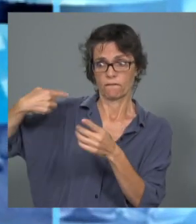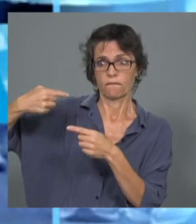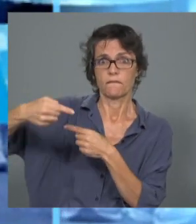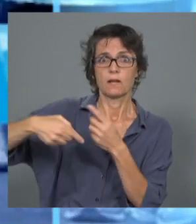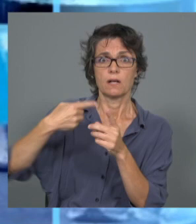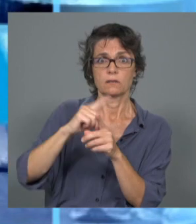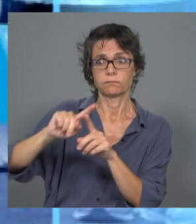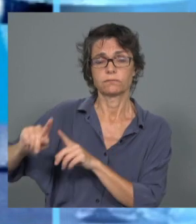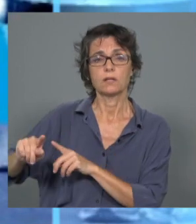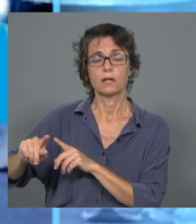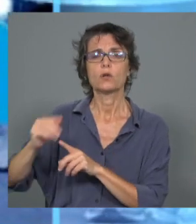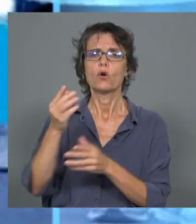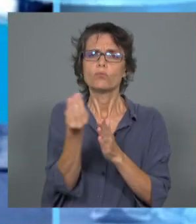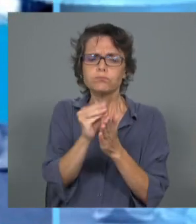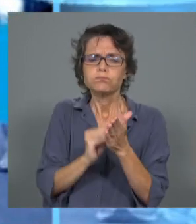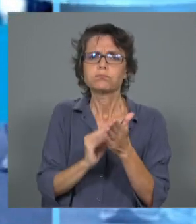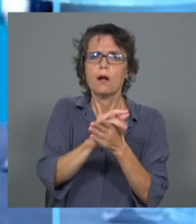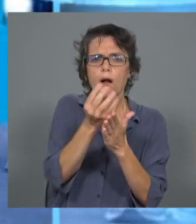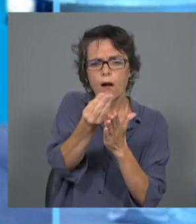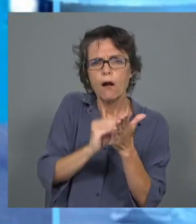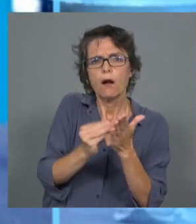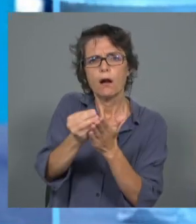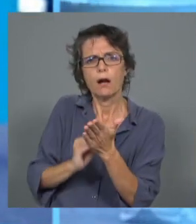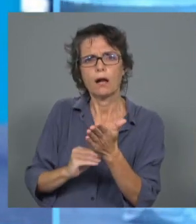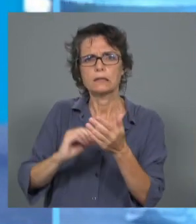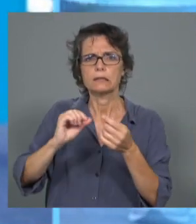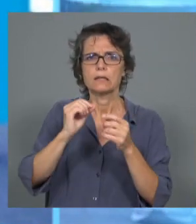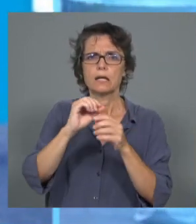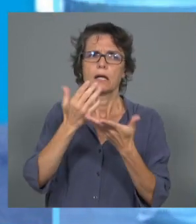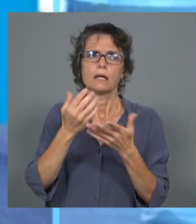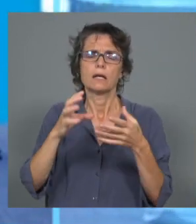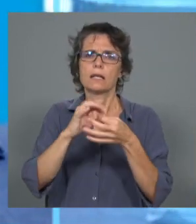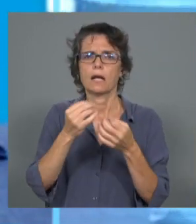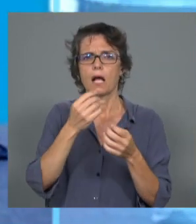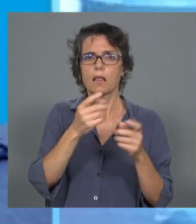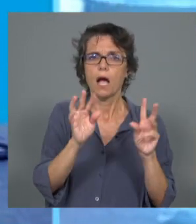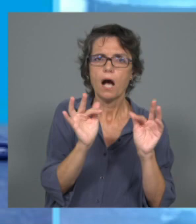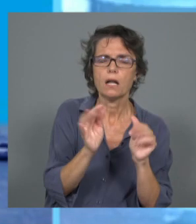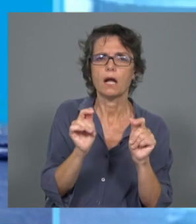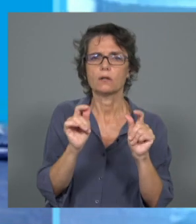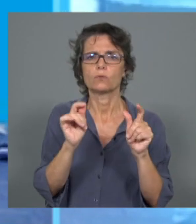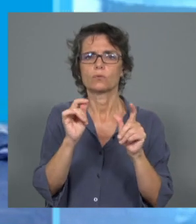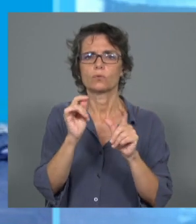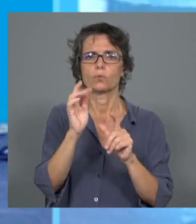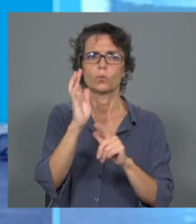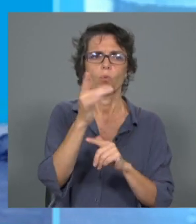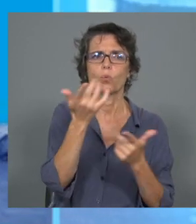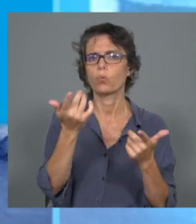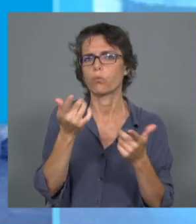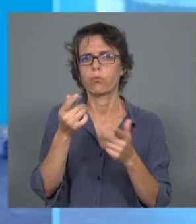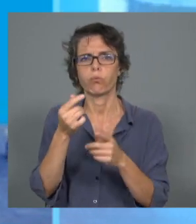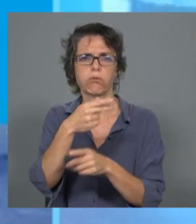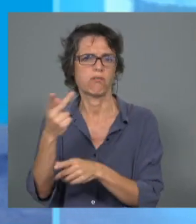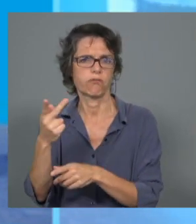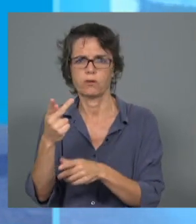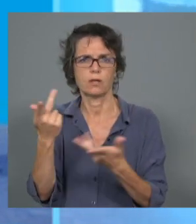imprensa, sobre a rádio e sobre a televisão, e depois também sobre os novos médias, julgo que já neste século. É